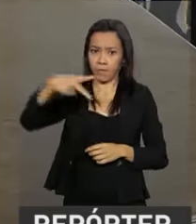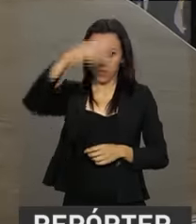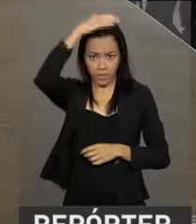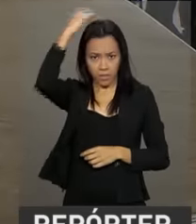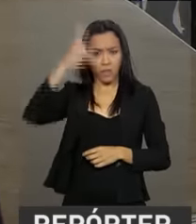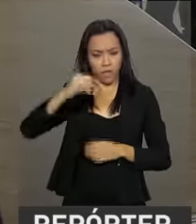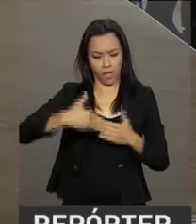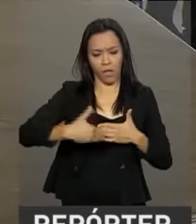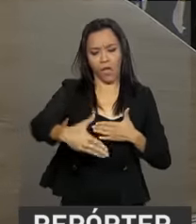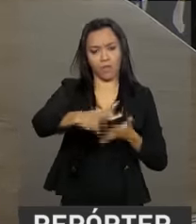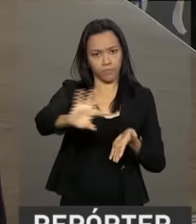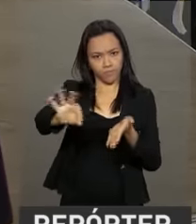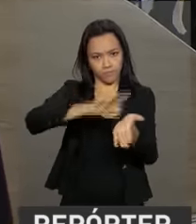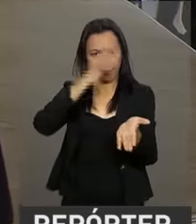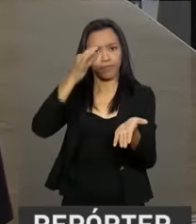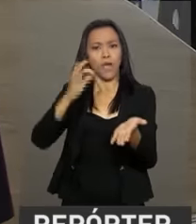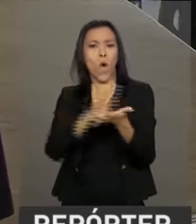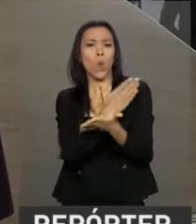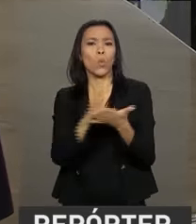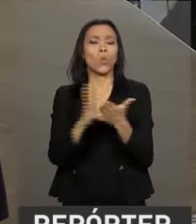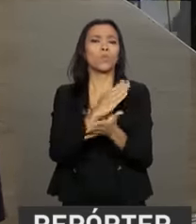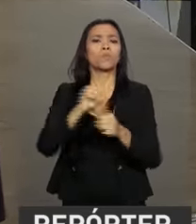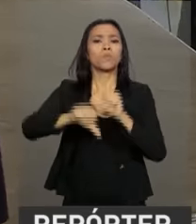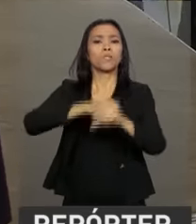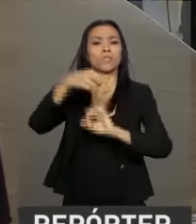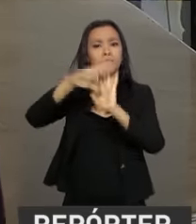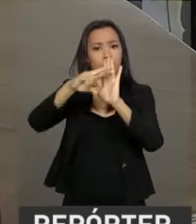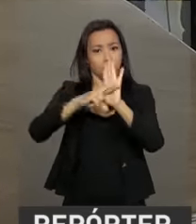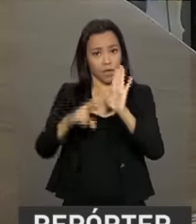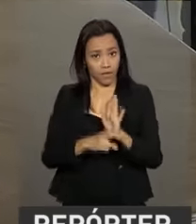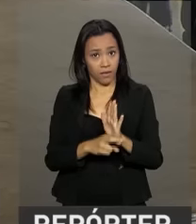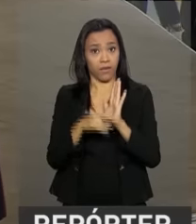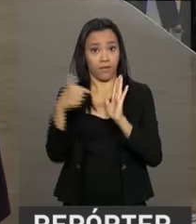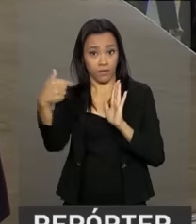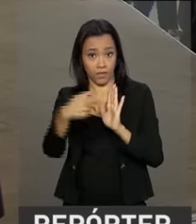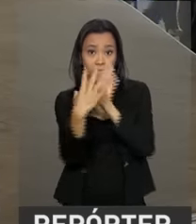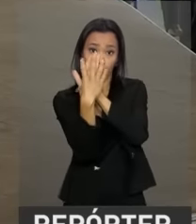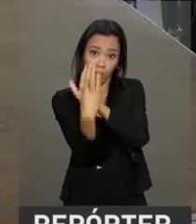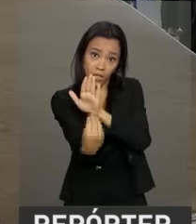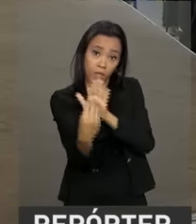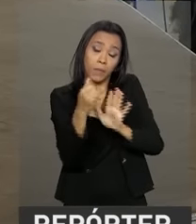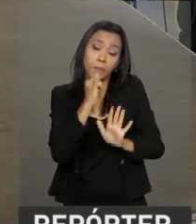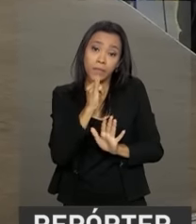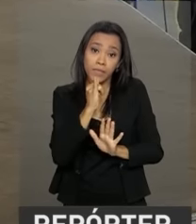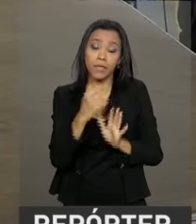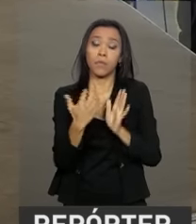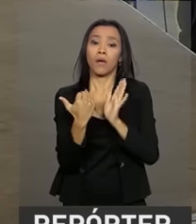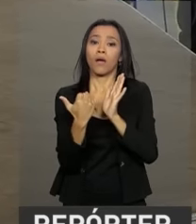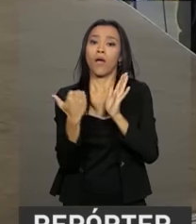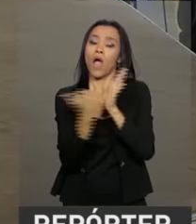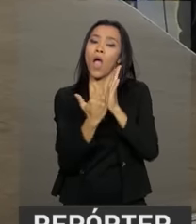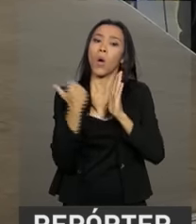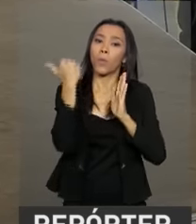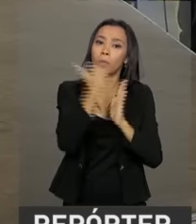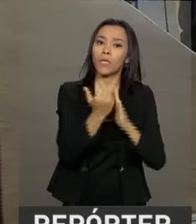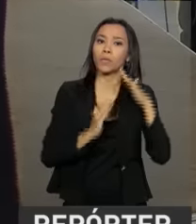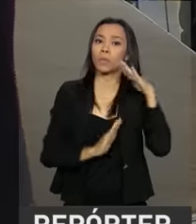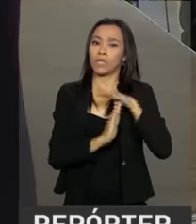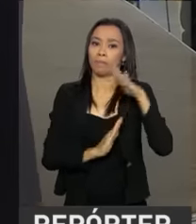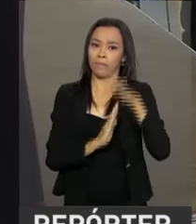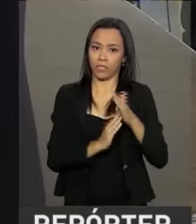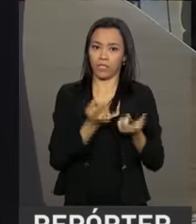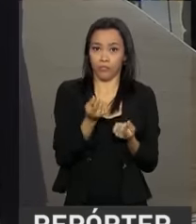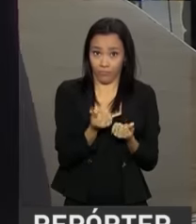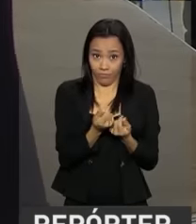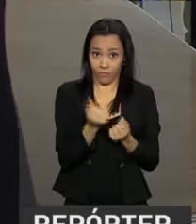sancionar aqui no Palácio do Planalto algumas mudanças para ampliar o Super Simples. Entre elas está, por exemplo, o aumento no limite máximo